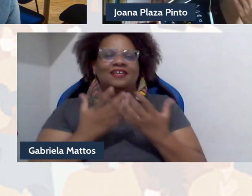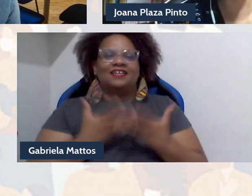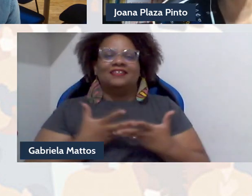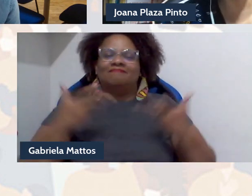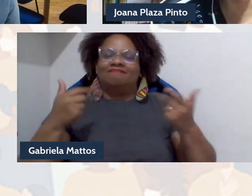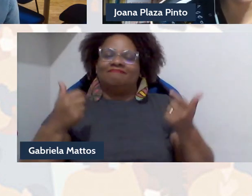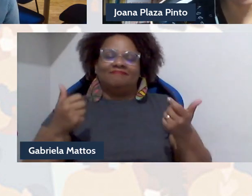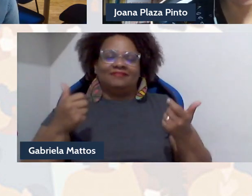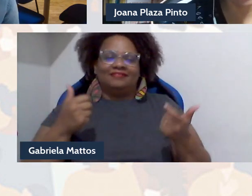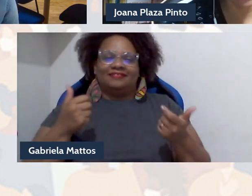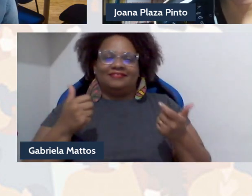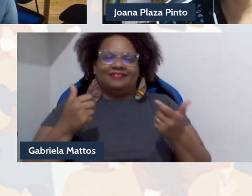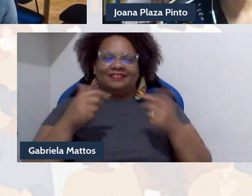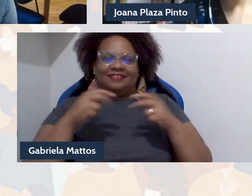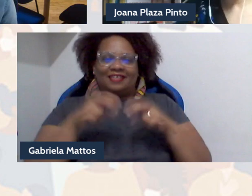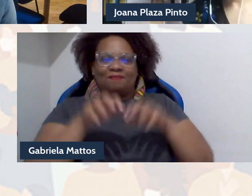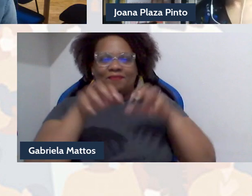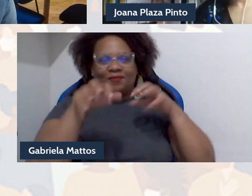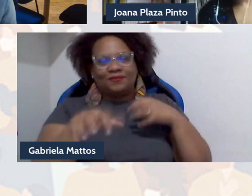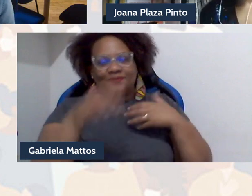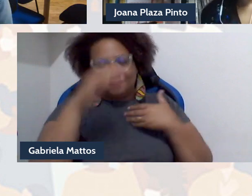abraço.